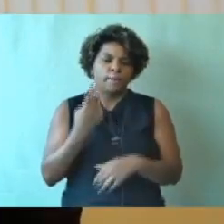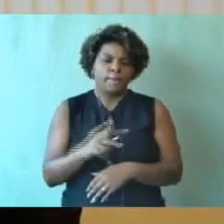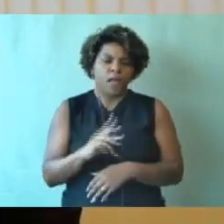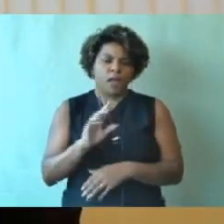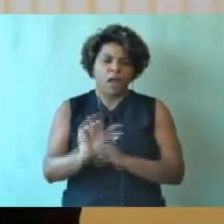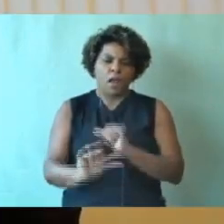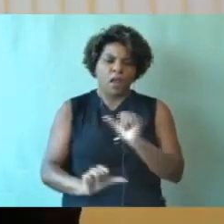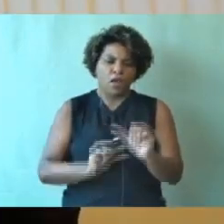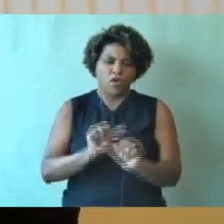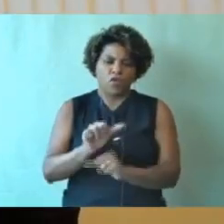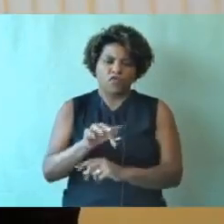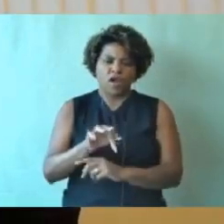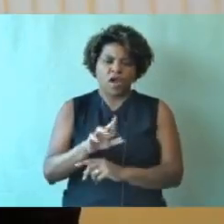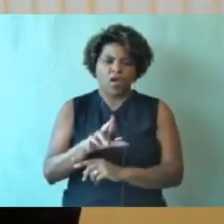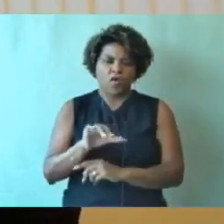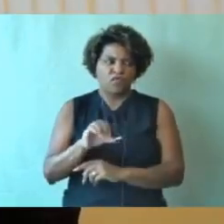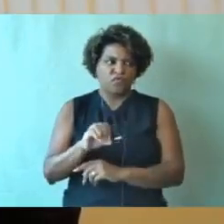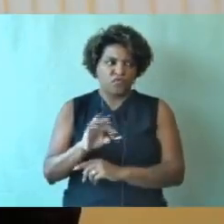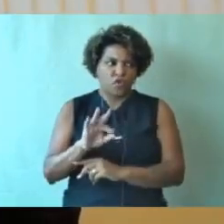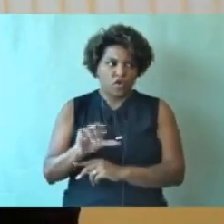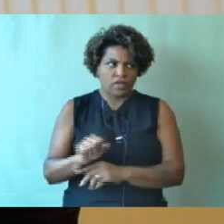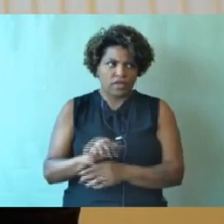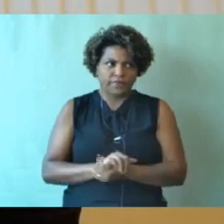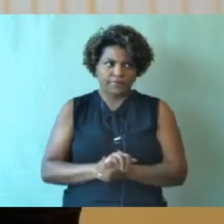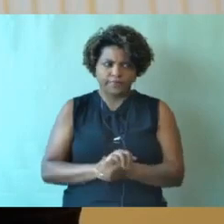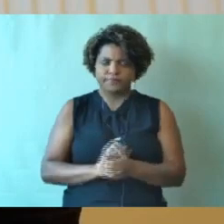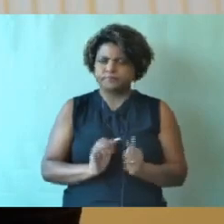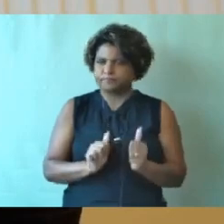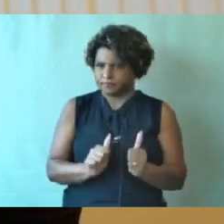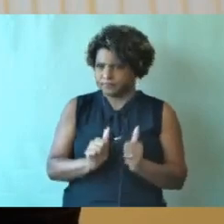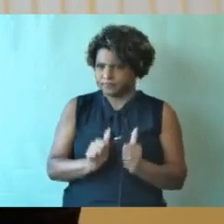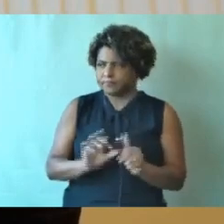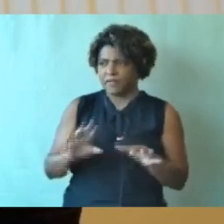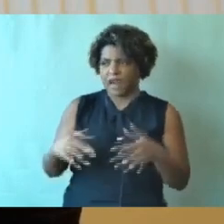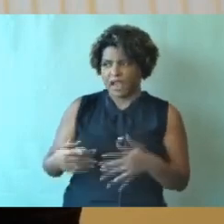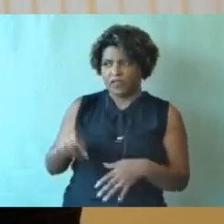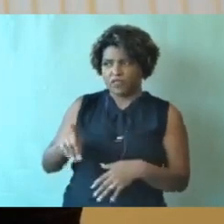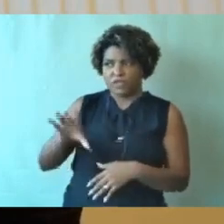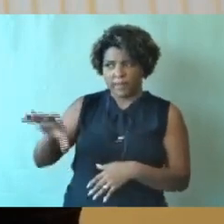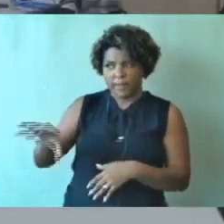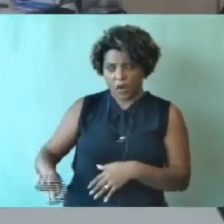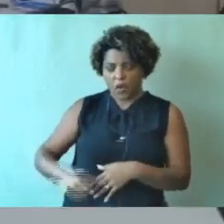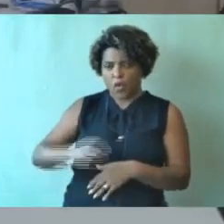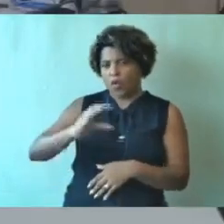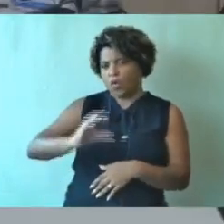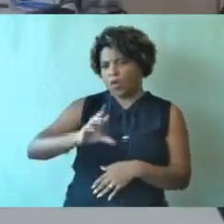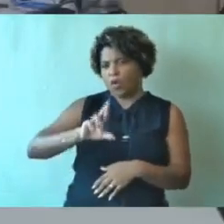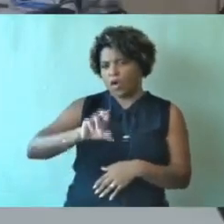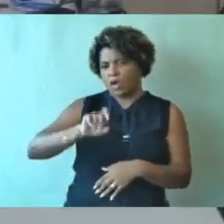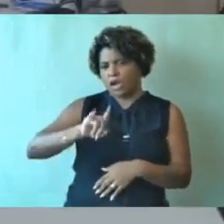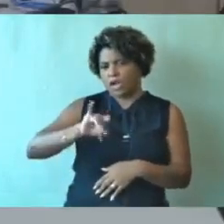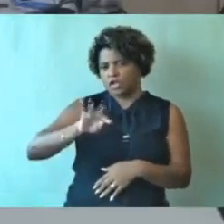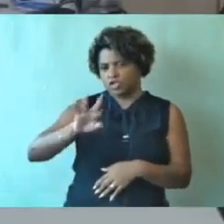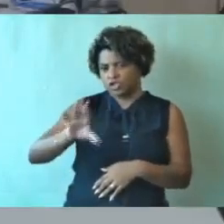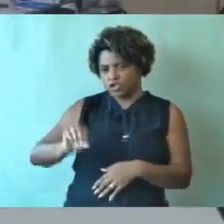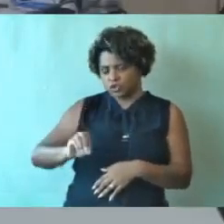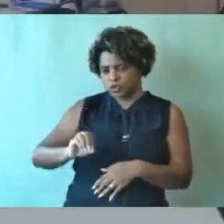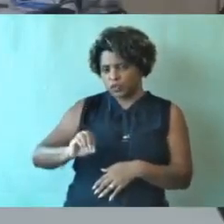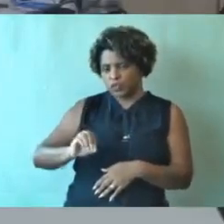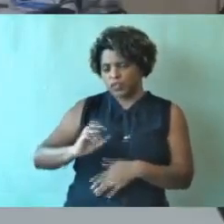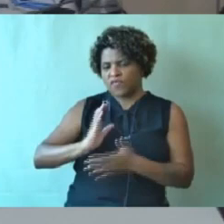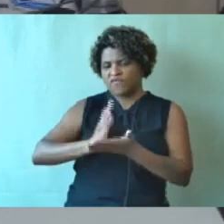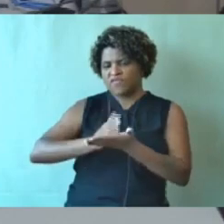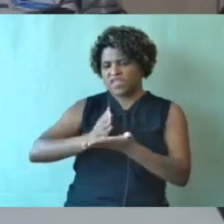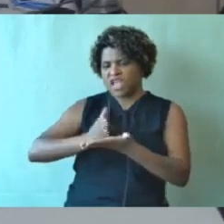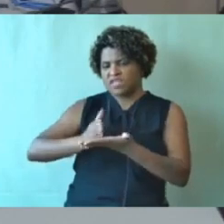tá, aí você foi lá, pegou o crédito financiando no banco, né, pelo que eu entendi, e fez a aquisição.